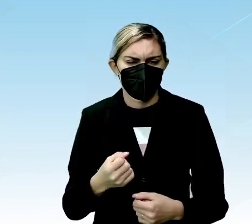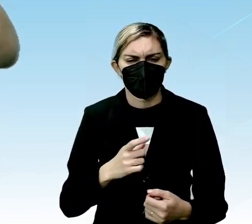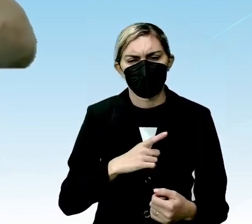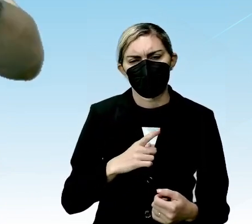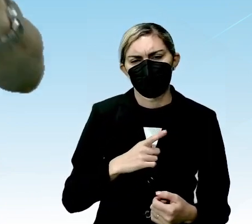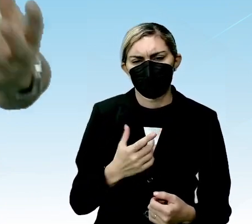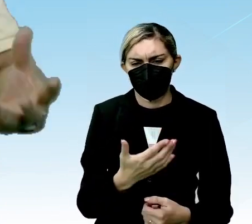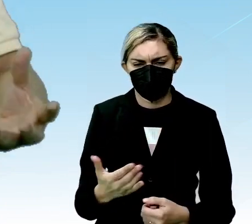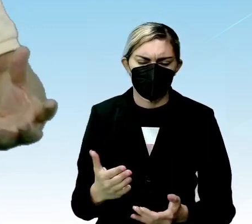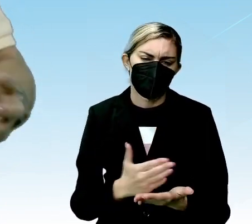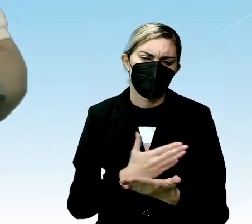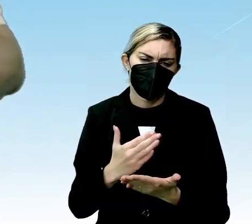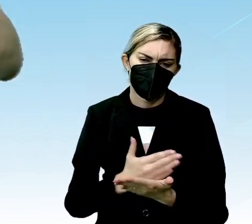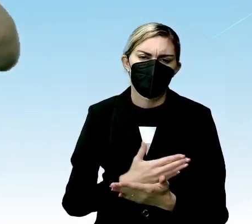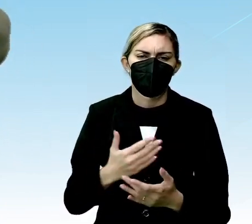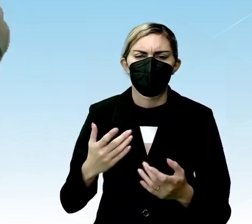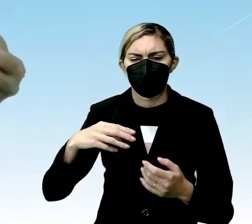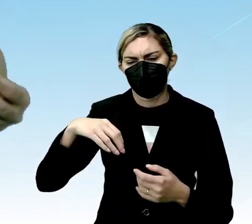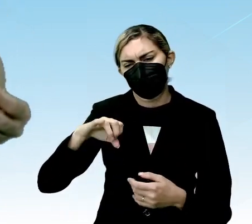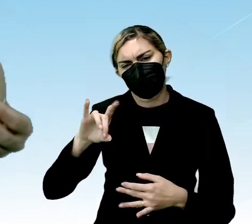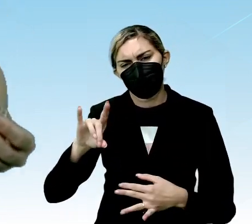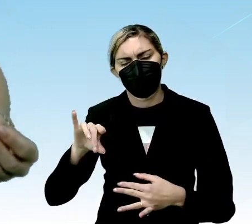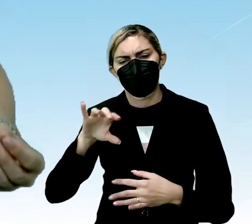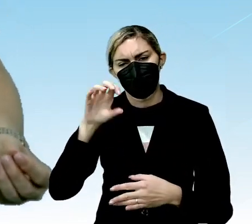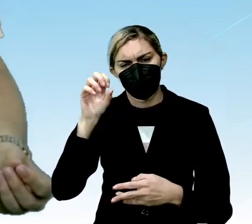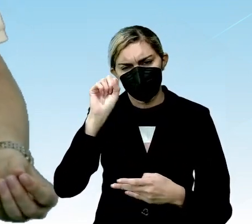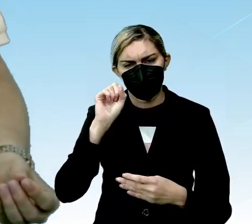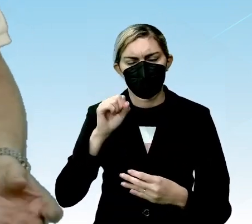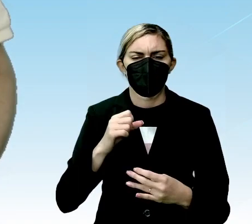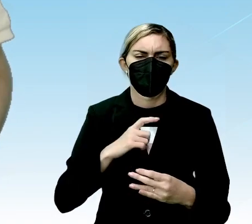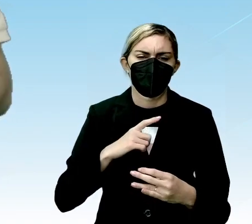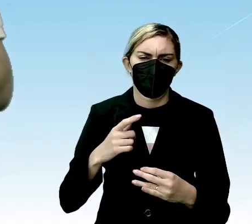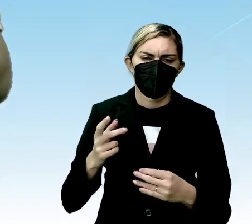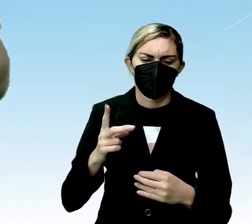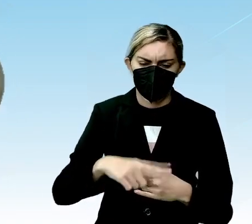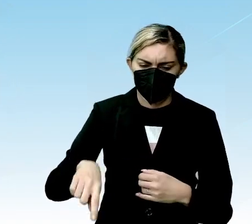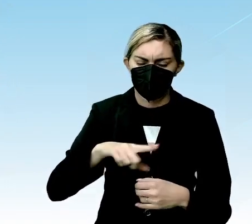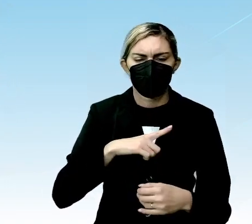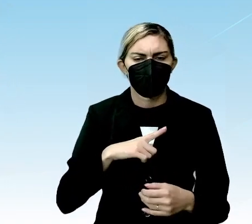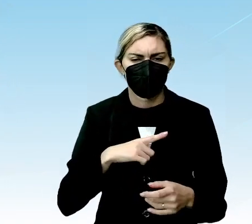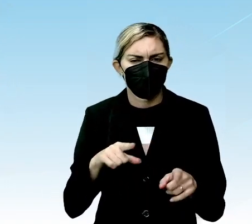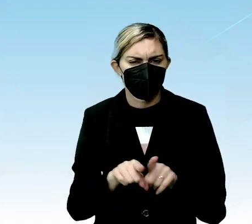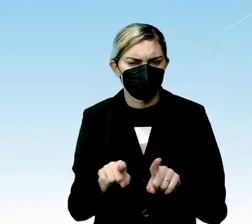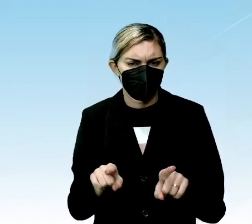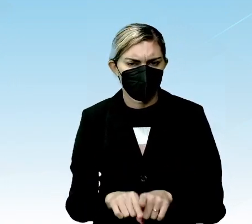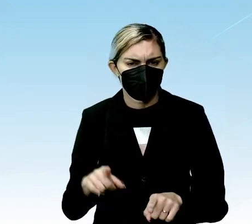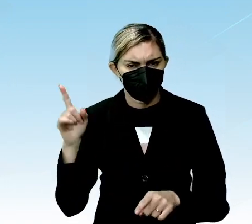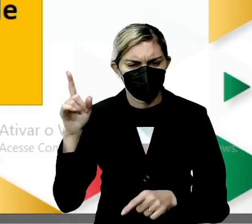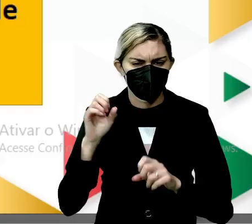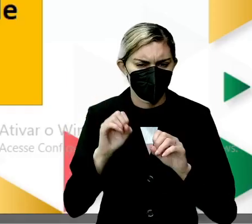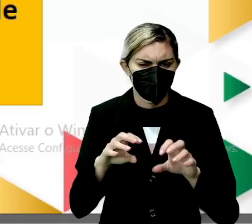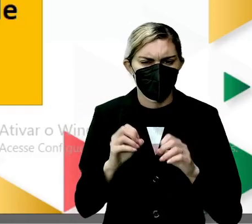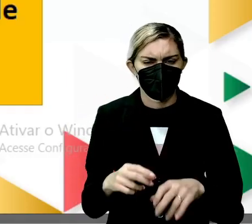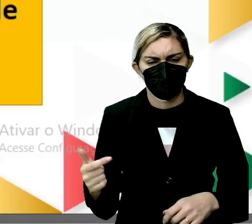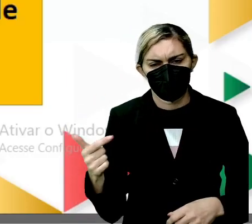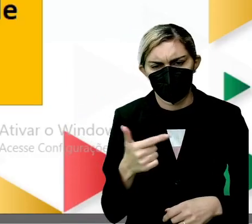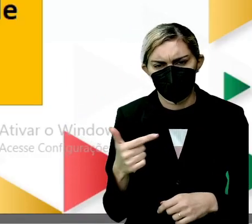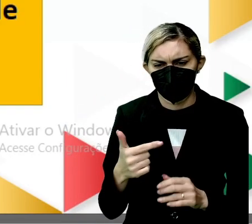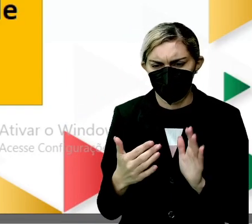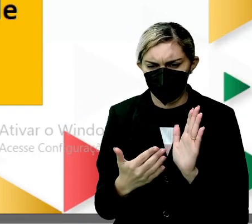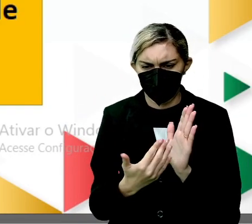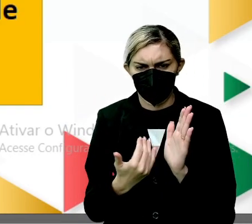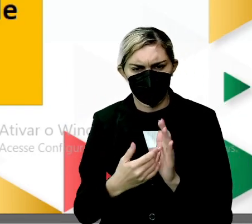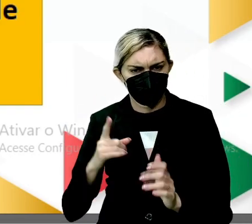livro, o livro dos médiuns, dos espíritos, certo? Nós temos também o Evangelho segundo